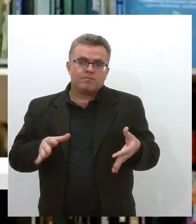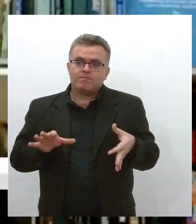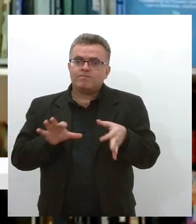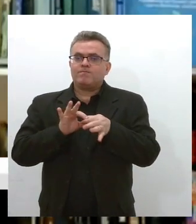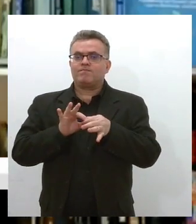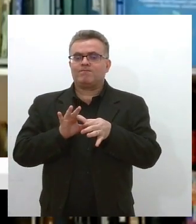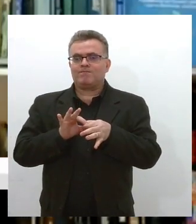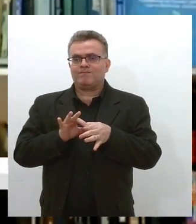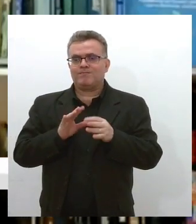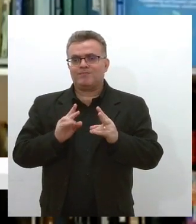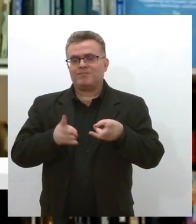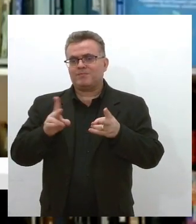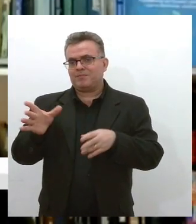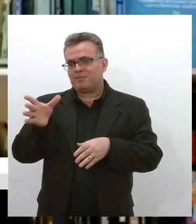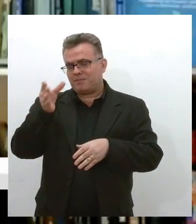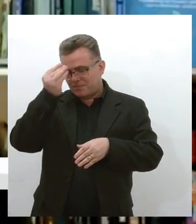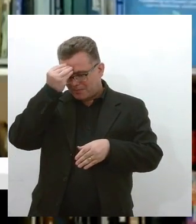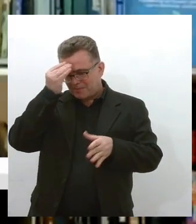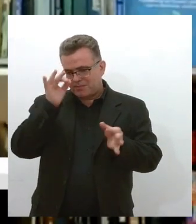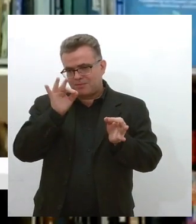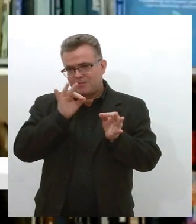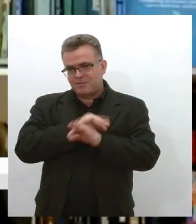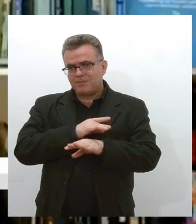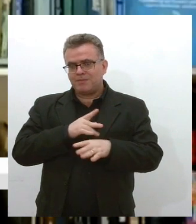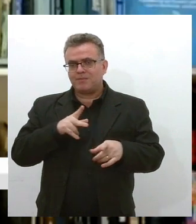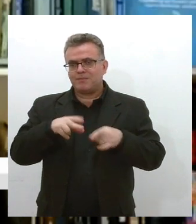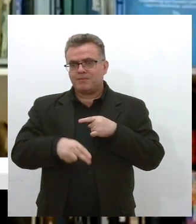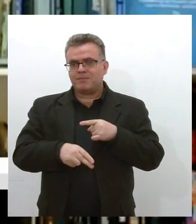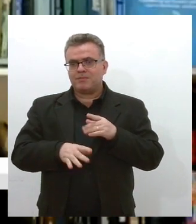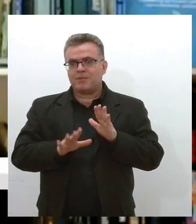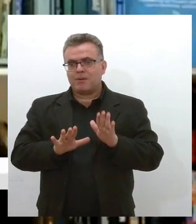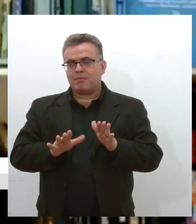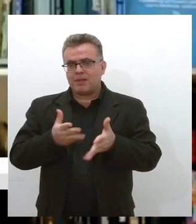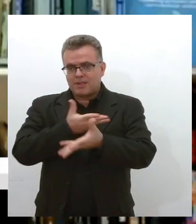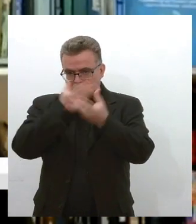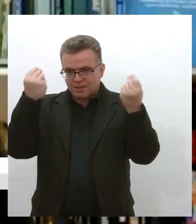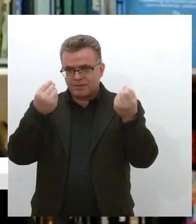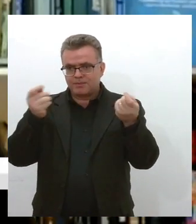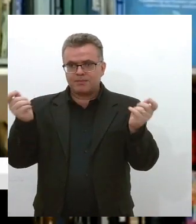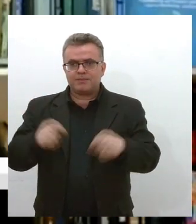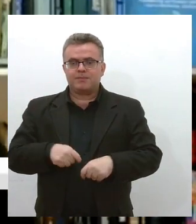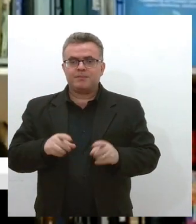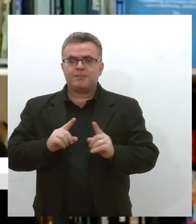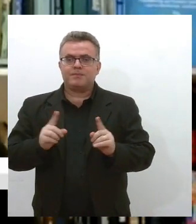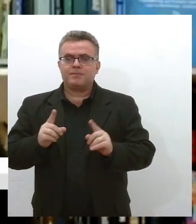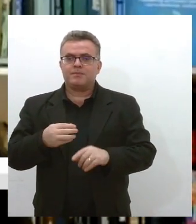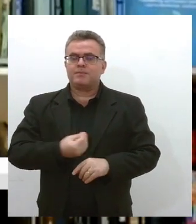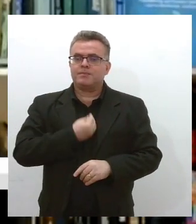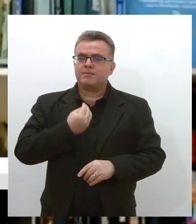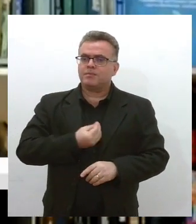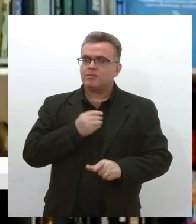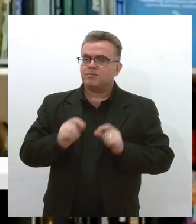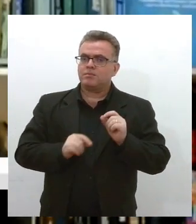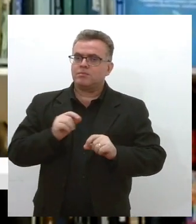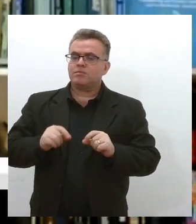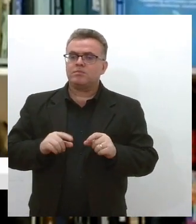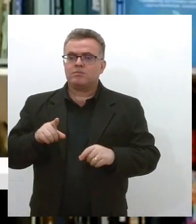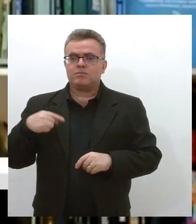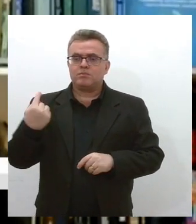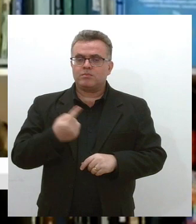vínculo ele se quebra, mas não tem como apagar da sua memória que essa pessoa fez parte da sua vida. E Sim. quando a gente fala